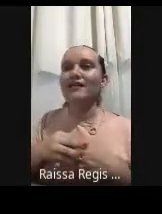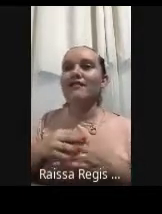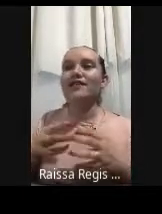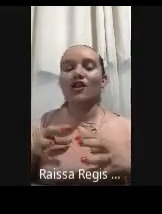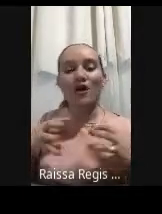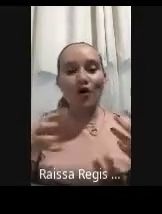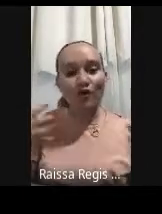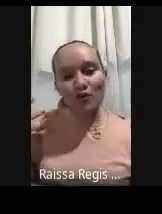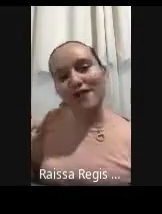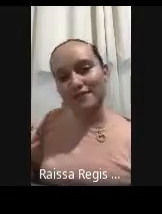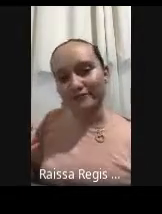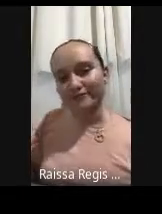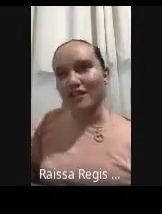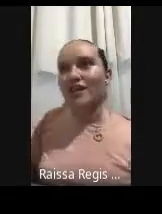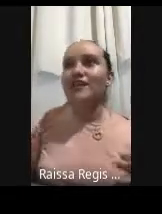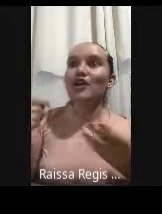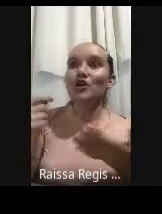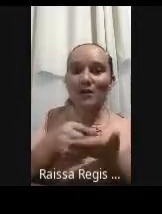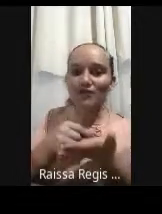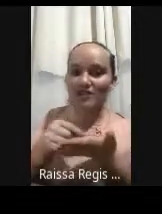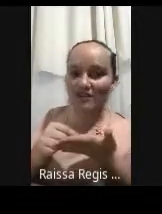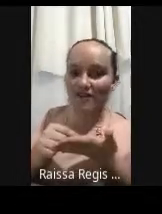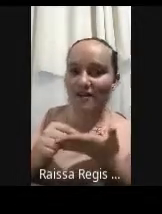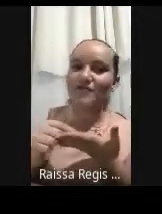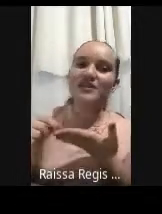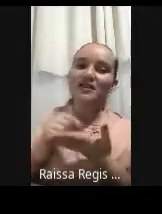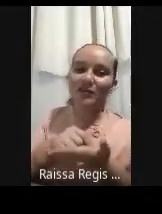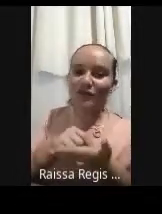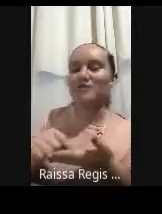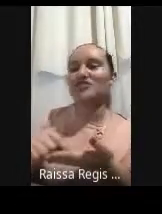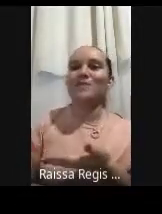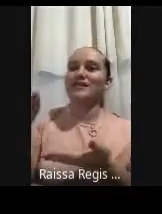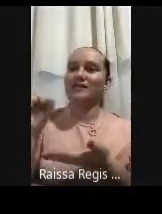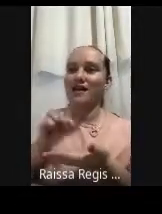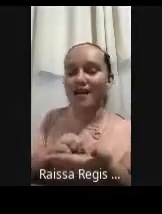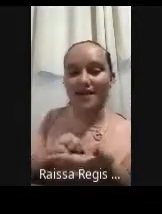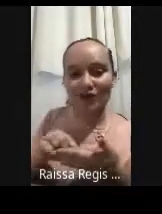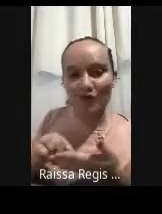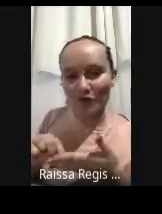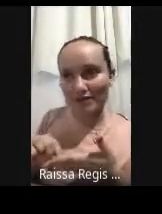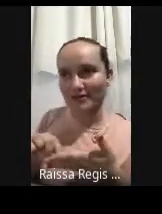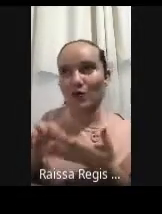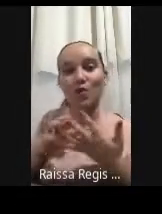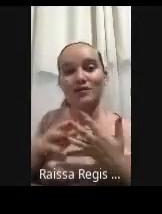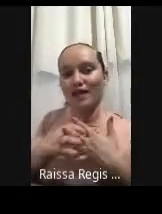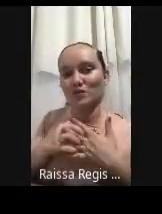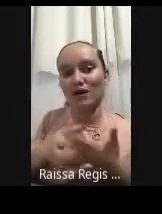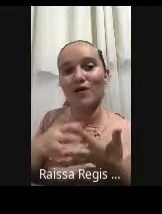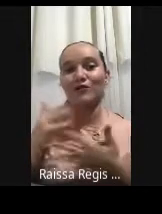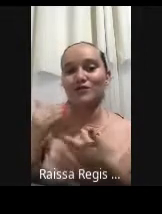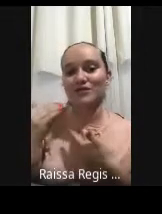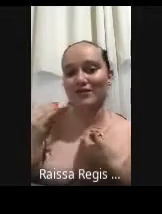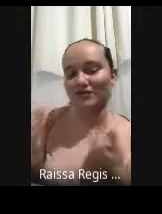ele tem uma configuração. E aí, no momento de escrever, você também tem uma forma de representar essa configuração. Como está a sua